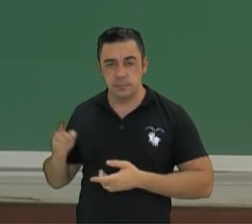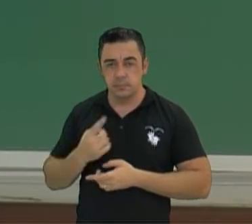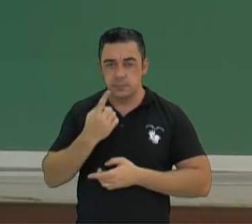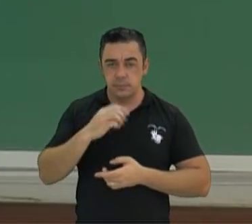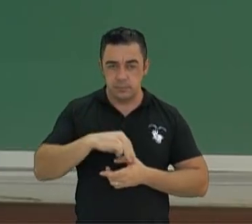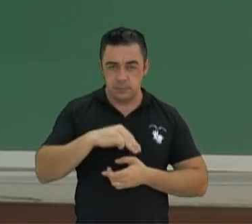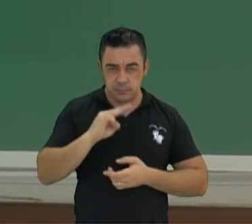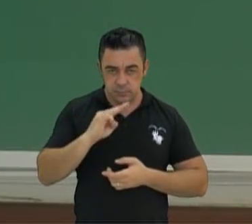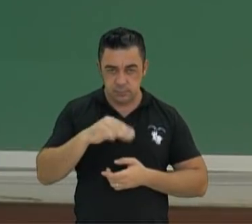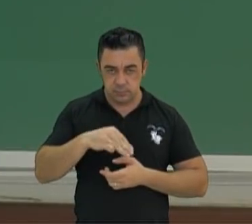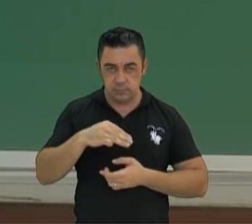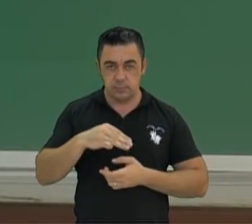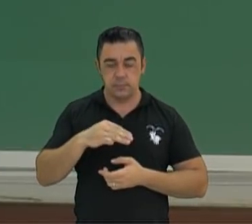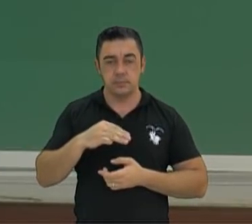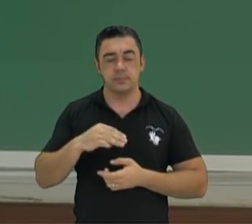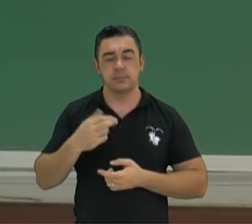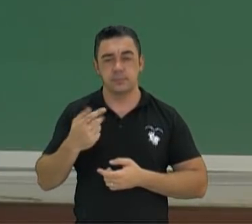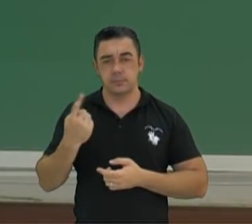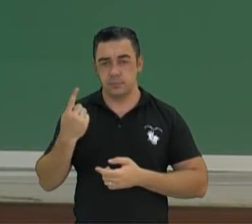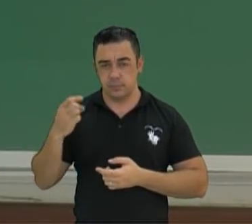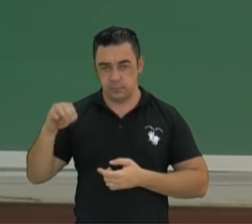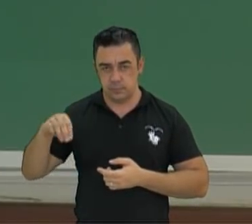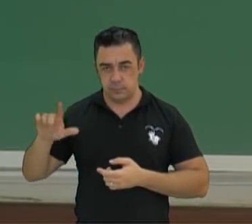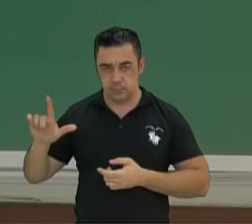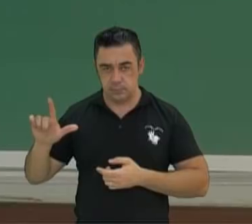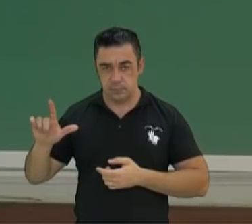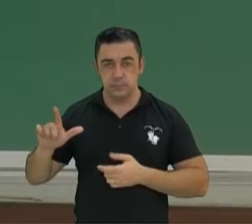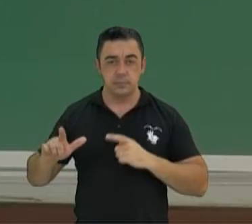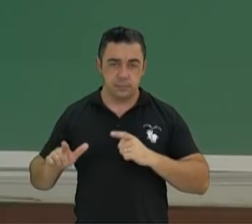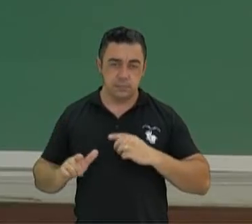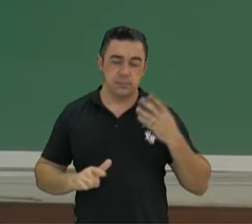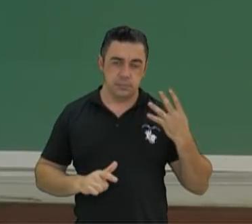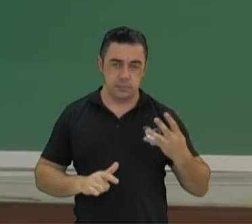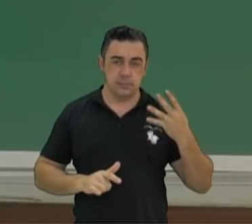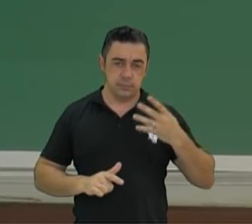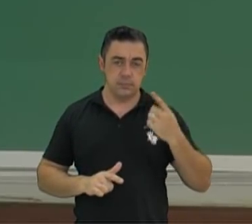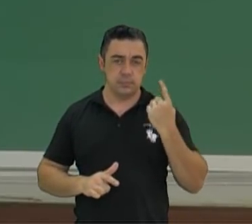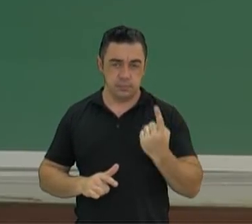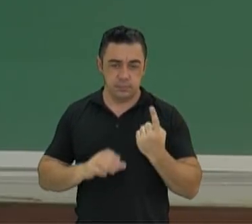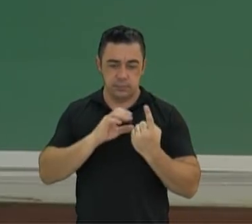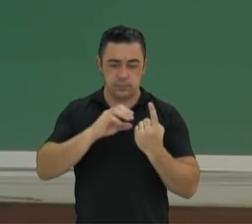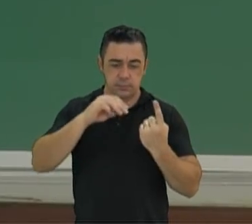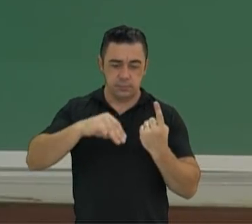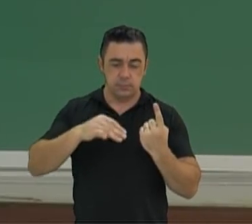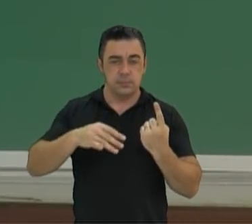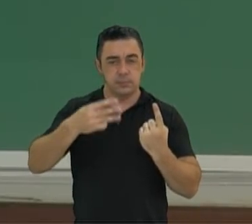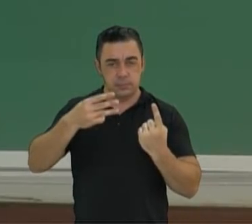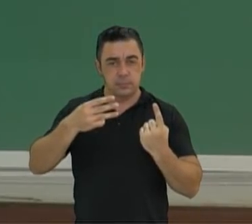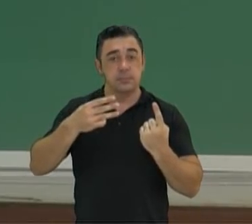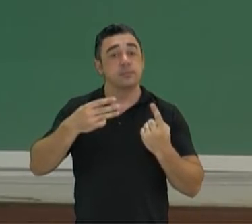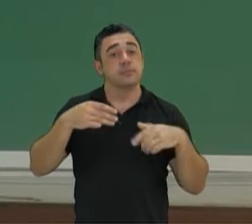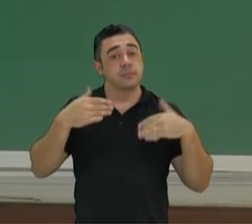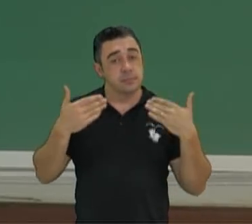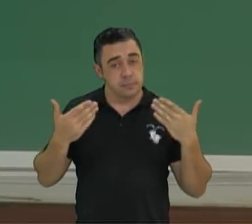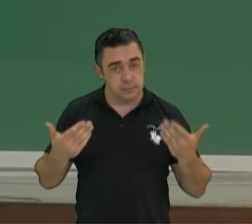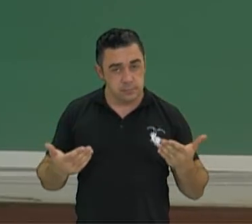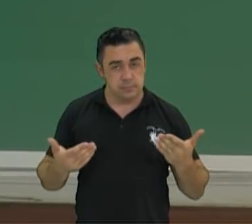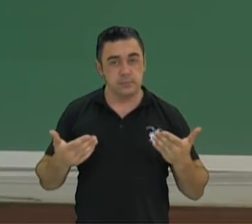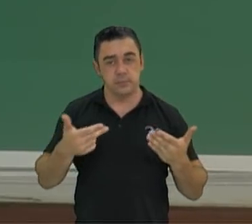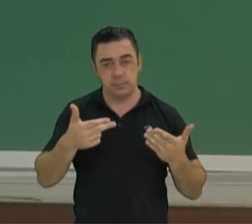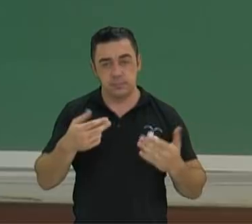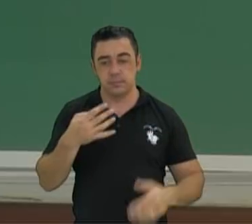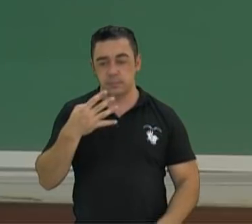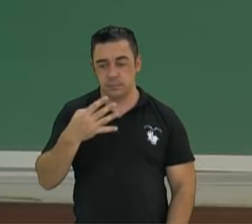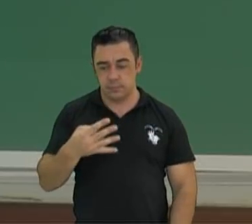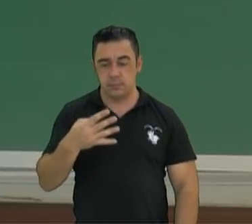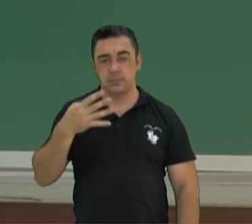centímetro cúbico é igual a 1 ml e que eu tenho 441 centímetros cúbicos de volume, eu